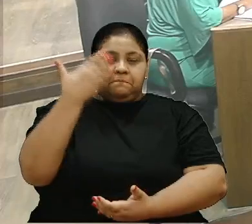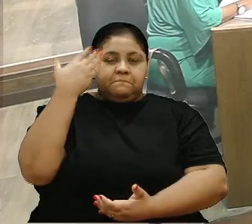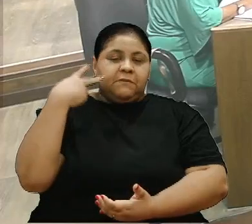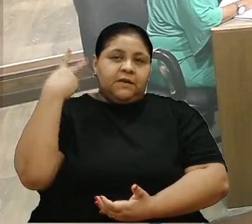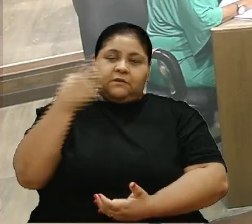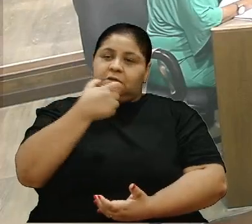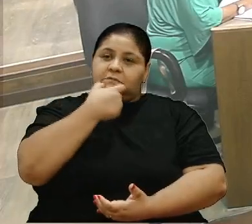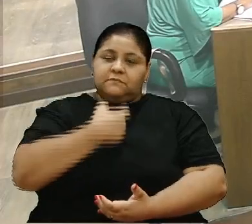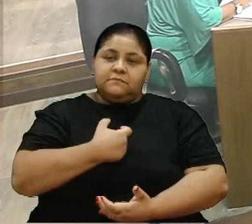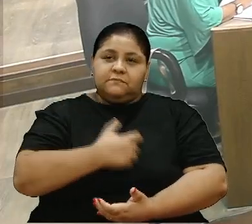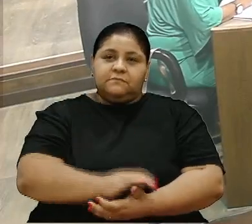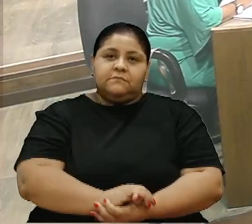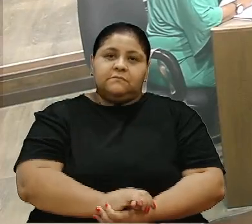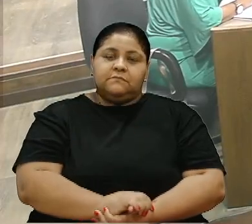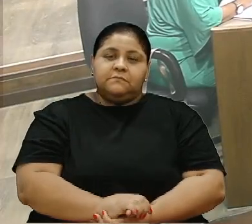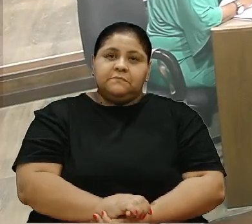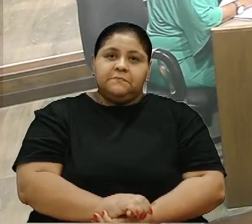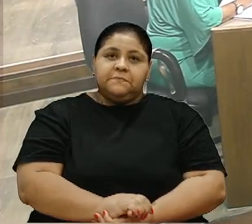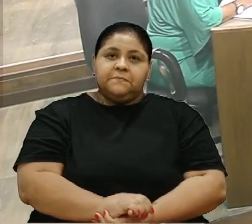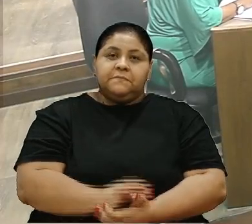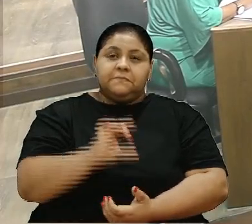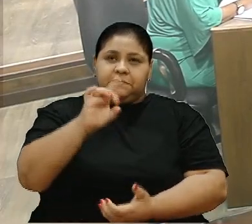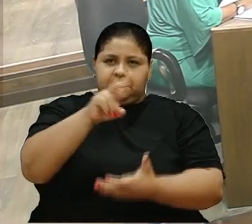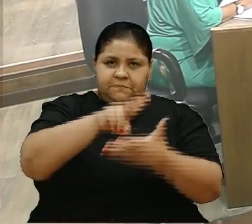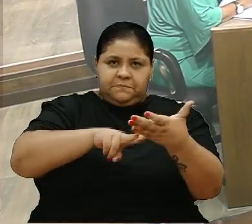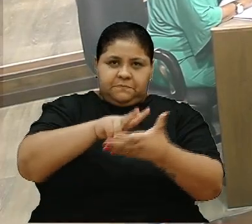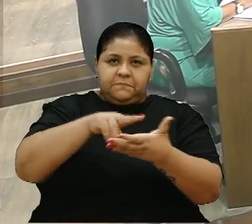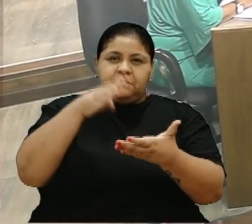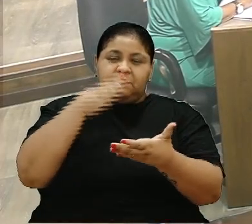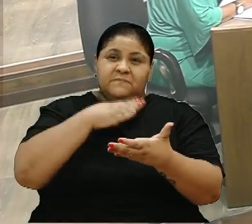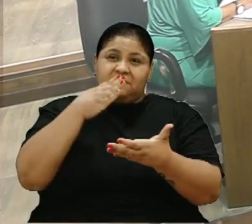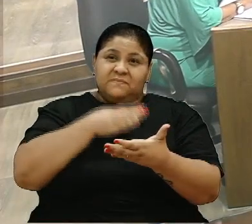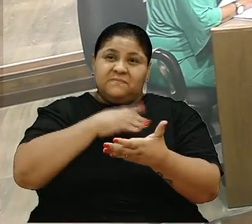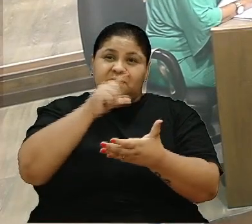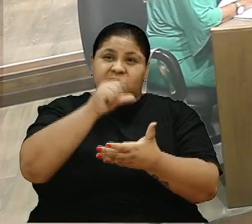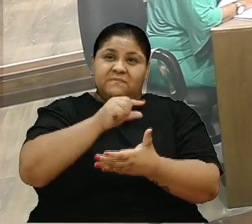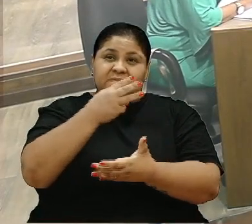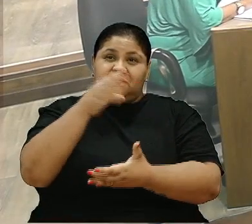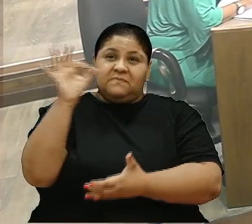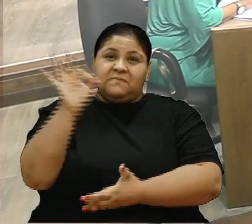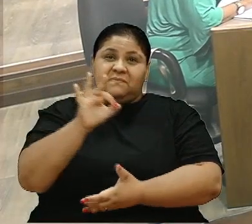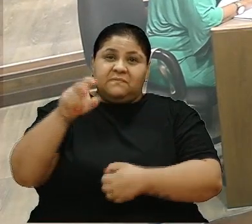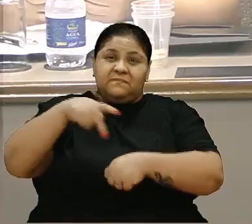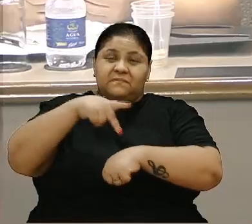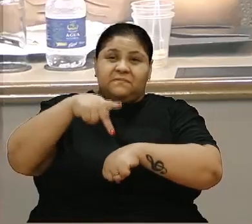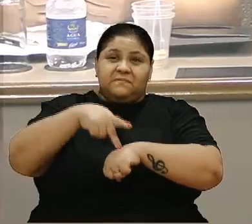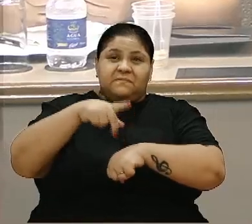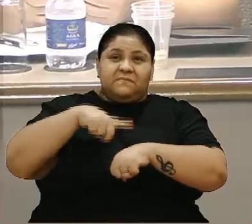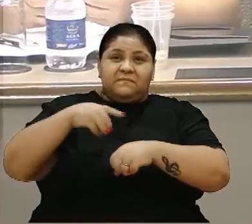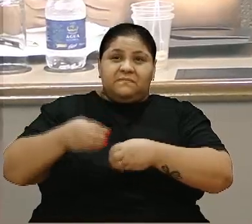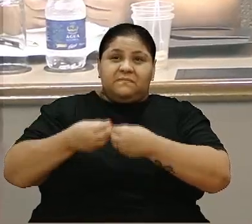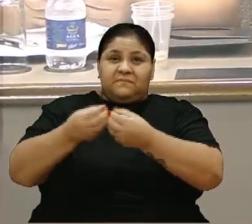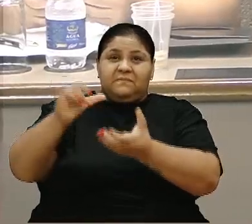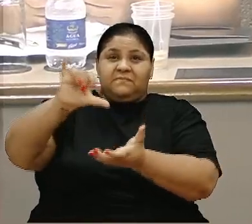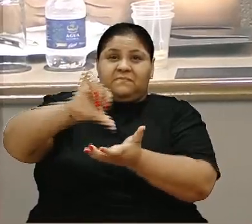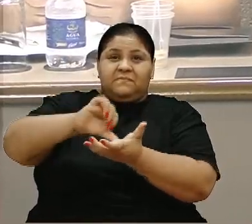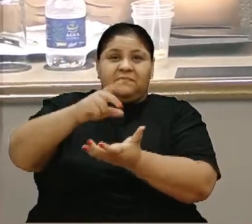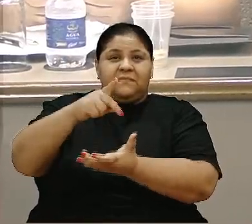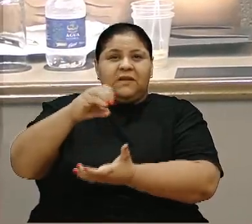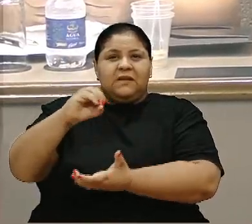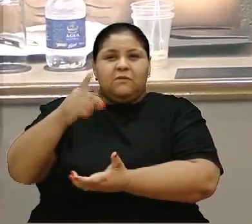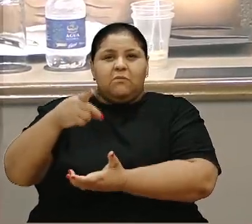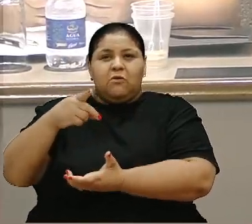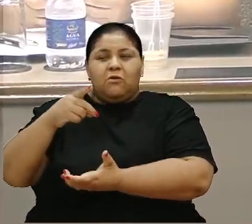Senhor presidente, nobres colegas, só fazer uma leitura rápida aqui. Menos de 3% das cidades do país oferecem um centro pop rua integralmente